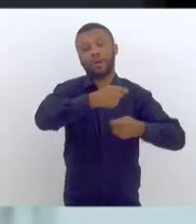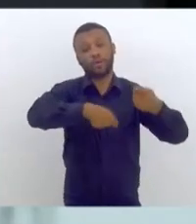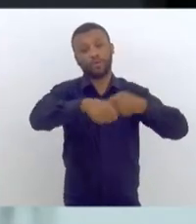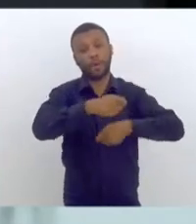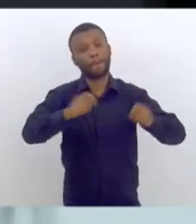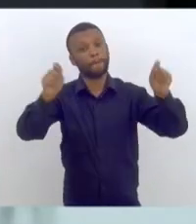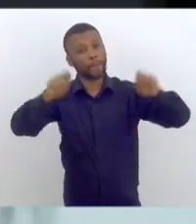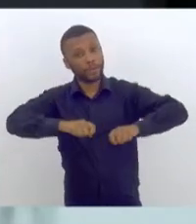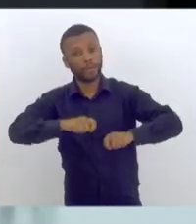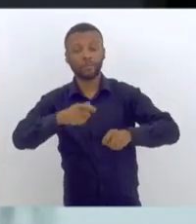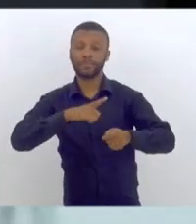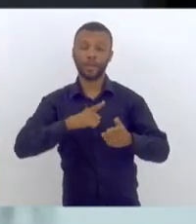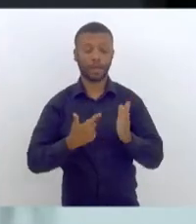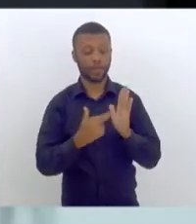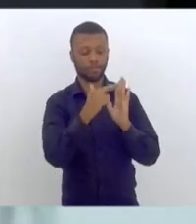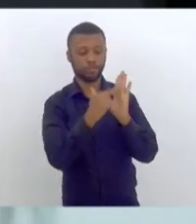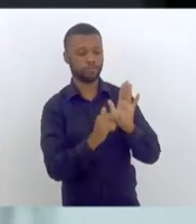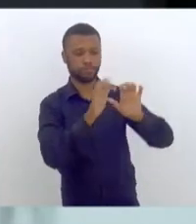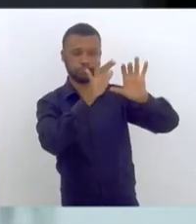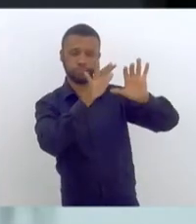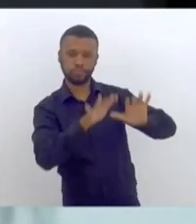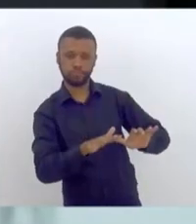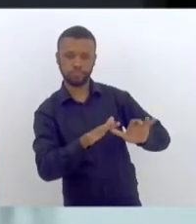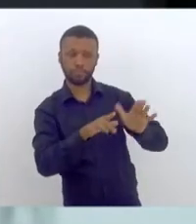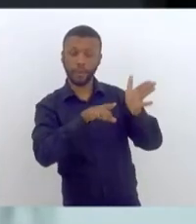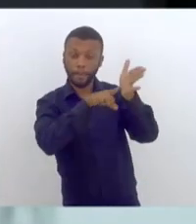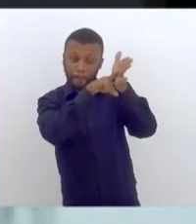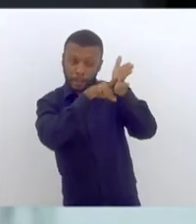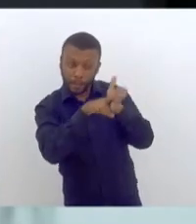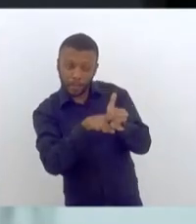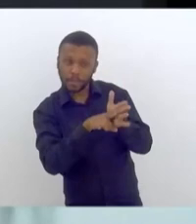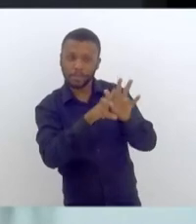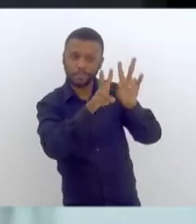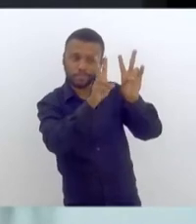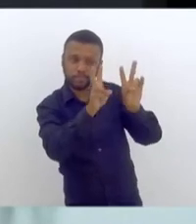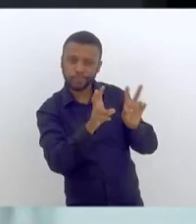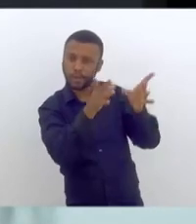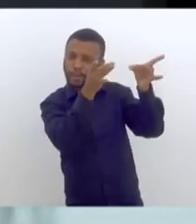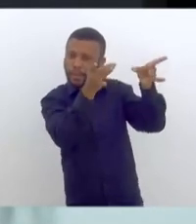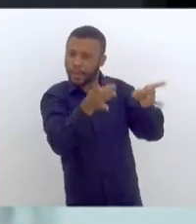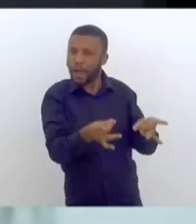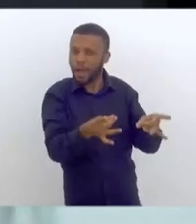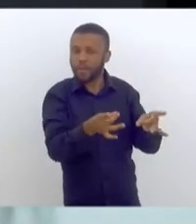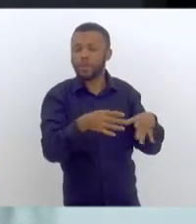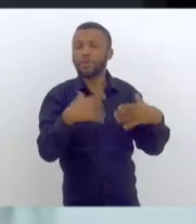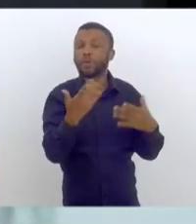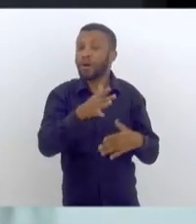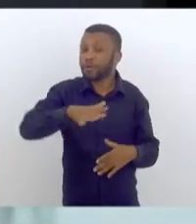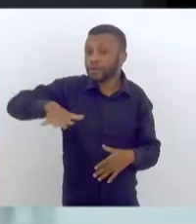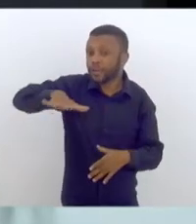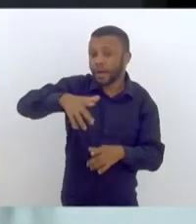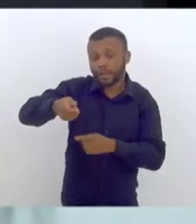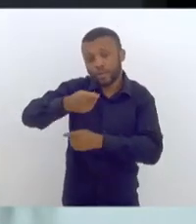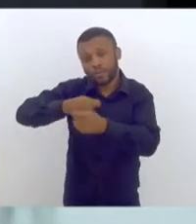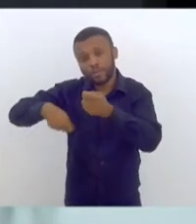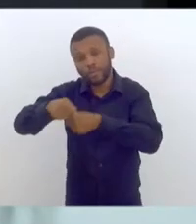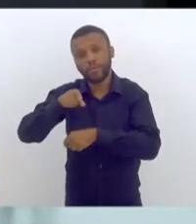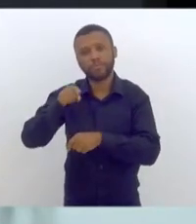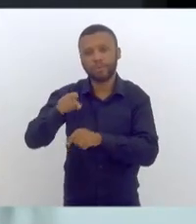gerar relatórios né de inteligência com relação a esses dados de qual o segmento da economia foi mais